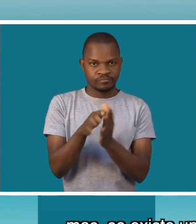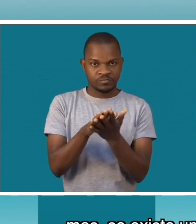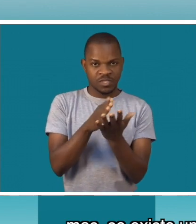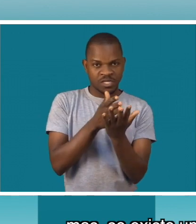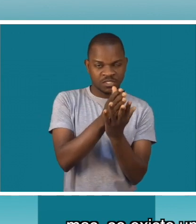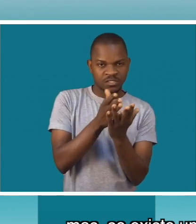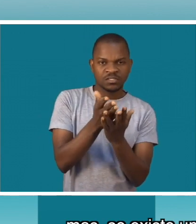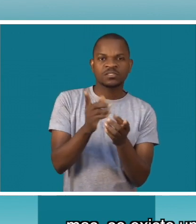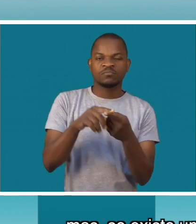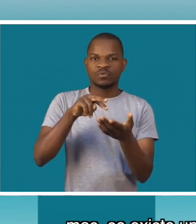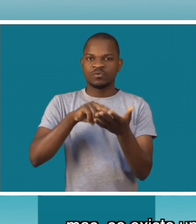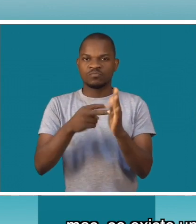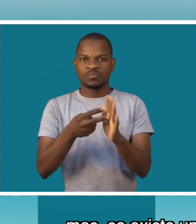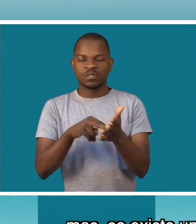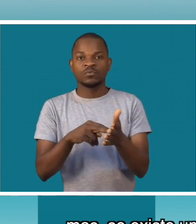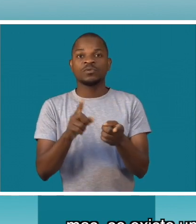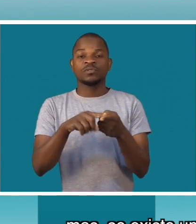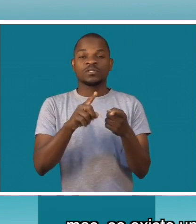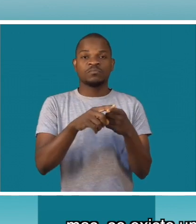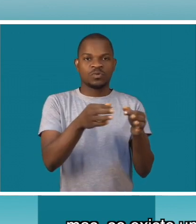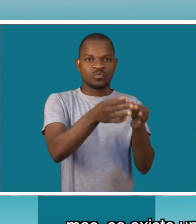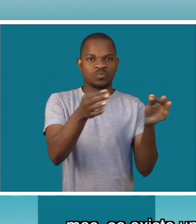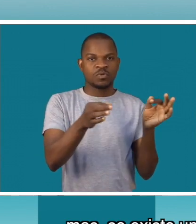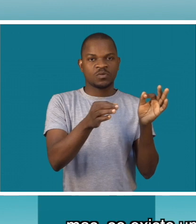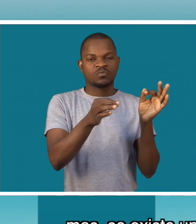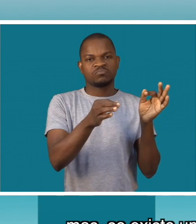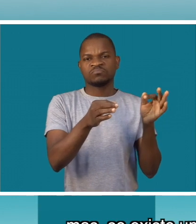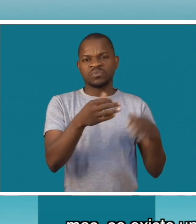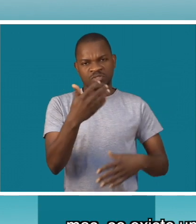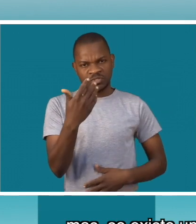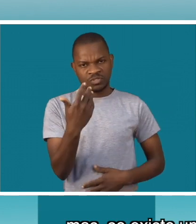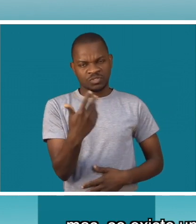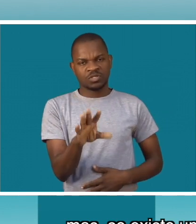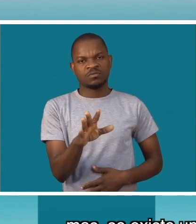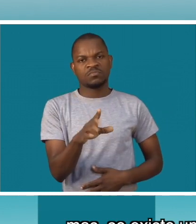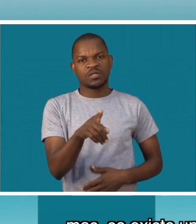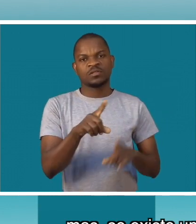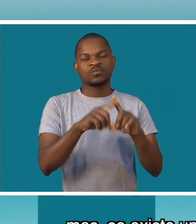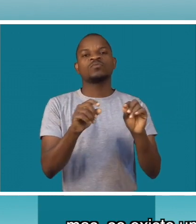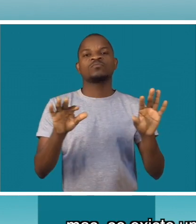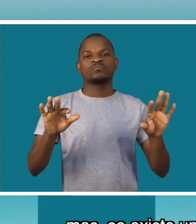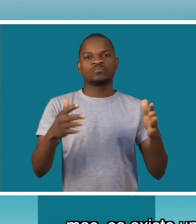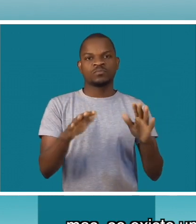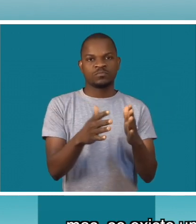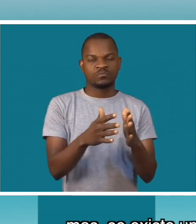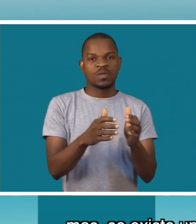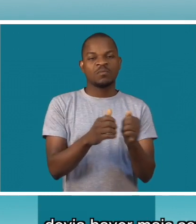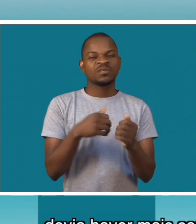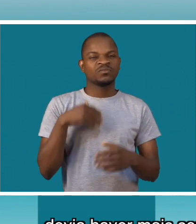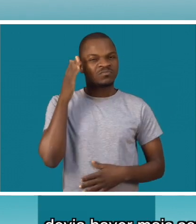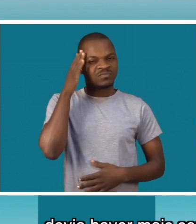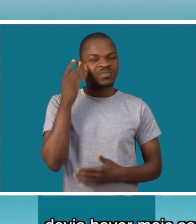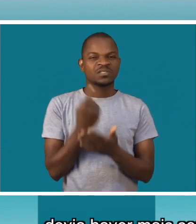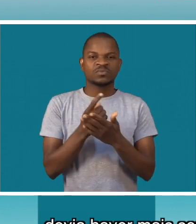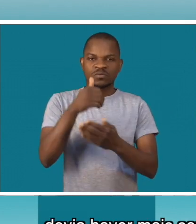estratégia, um plano de ação e a convenção. Eu acho que essas práticas devem reduzir e